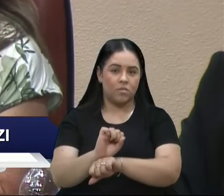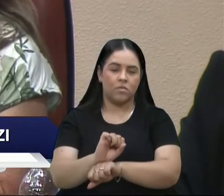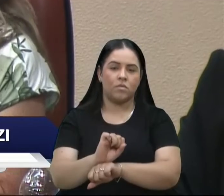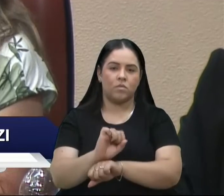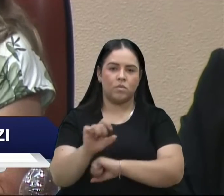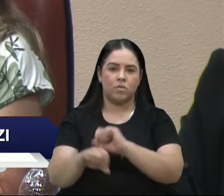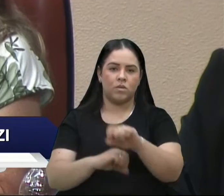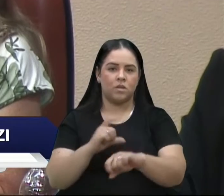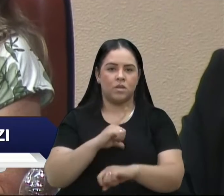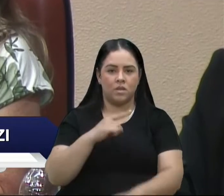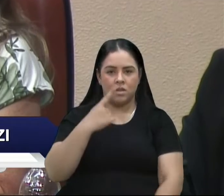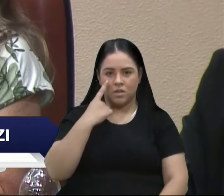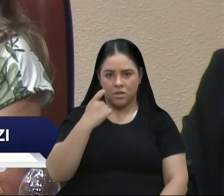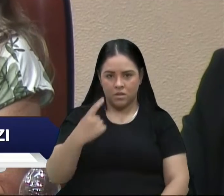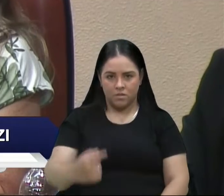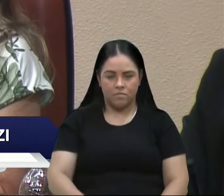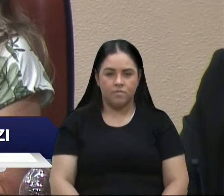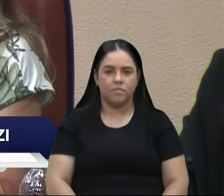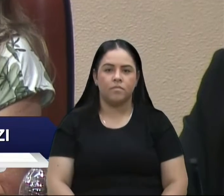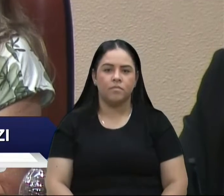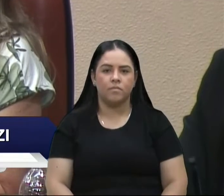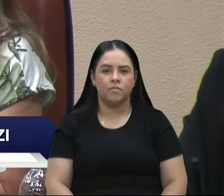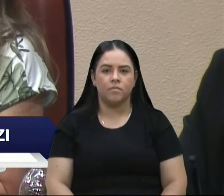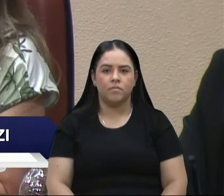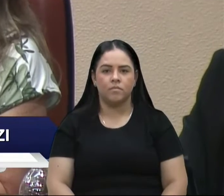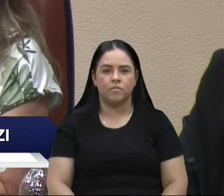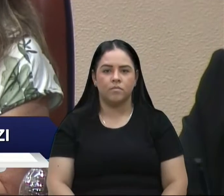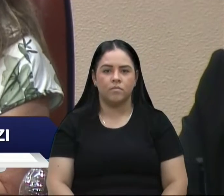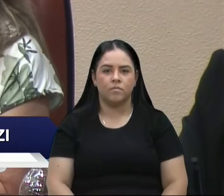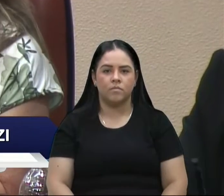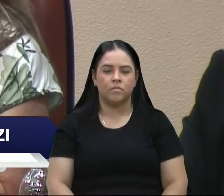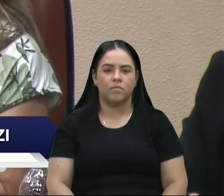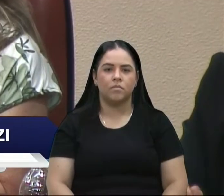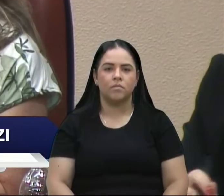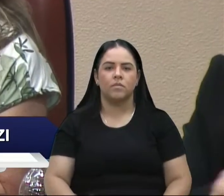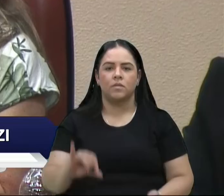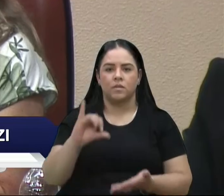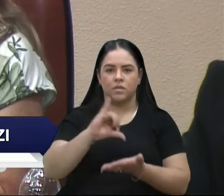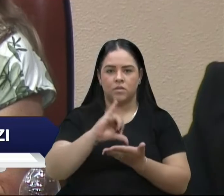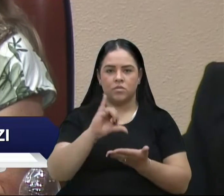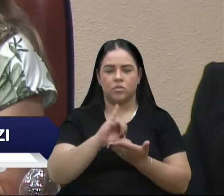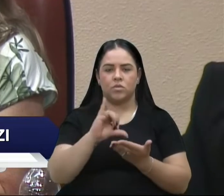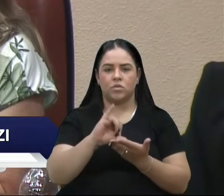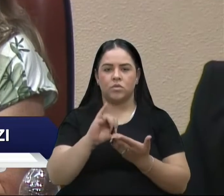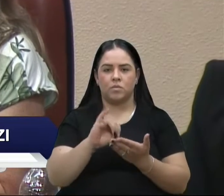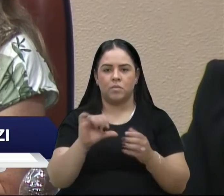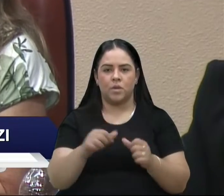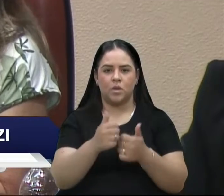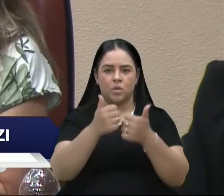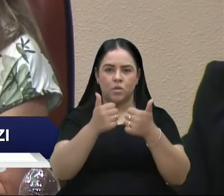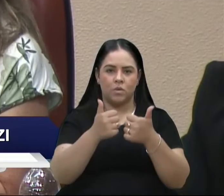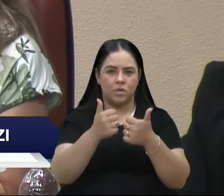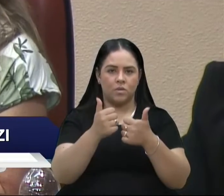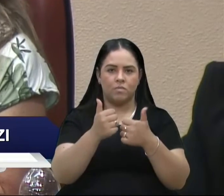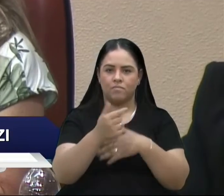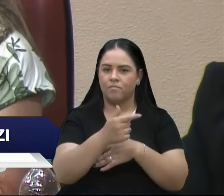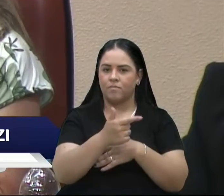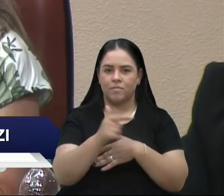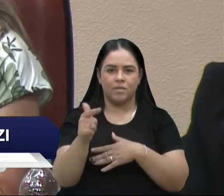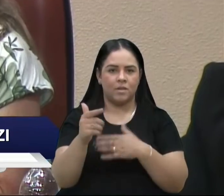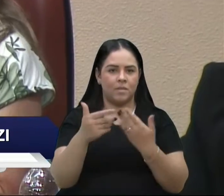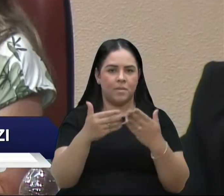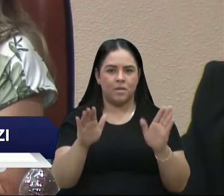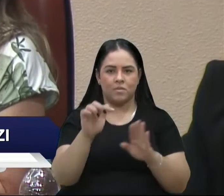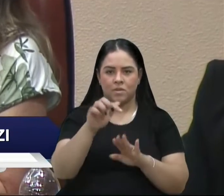serviços que estiverem interessados, né? Centro de habilitação, vereadora Tatiane, não será aberto este